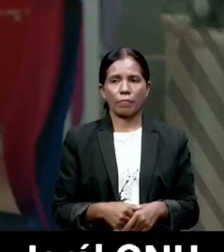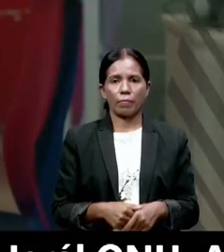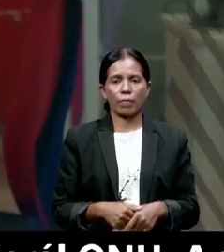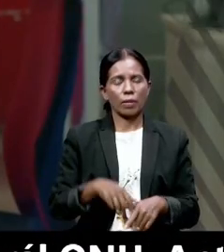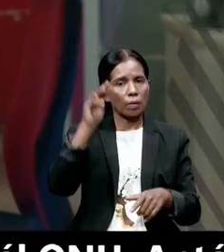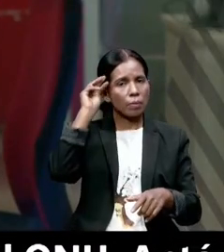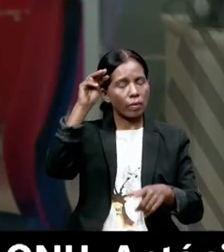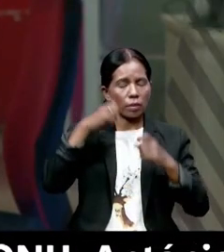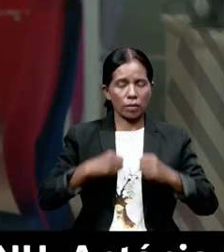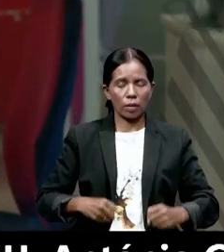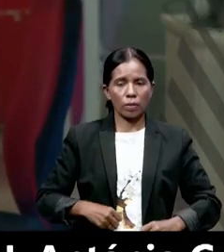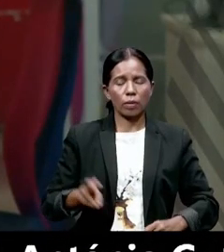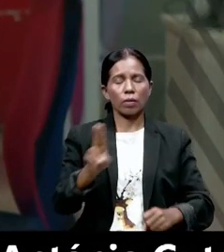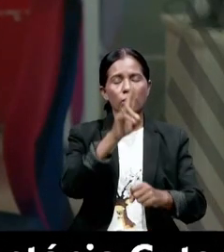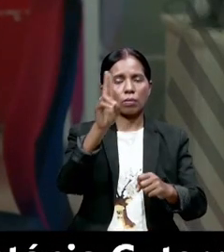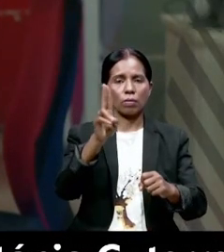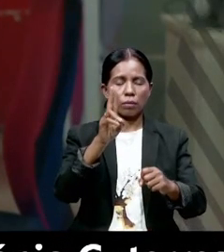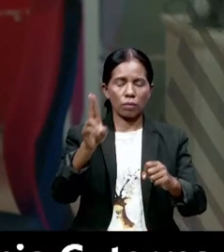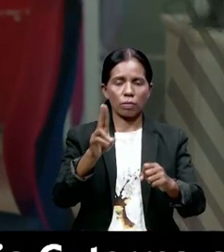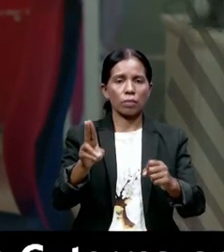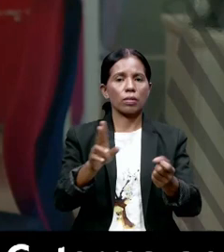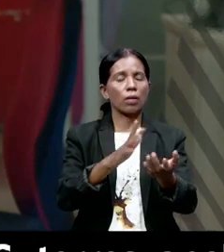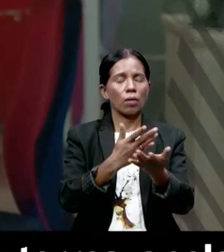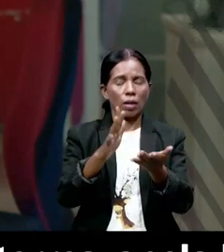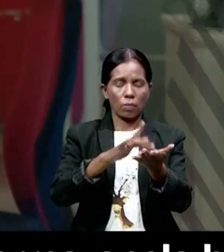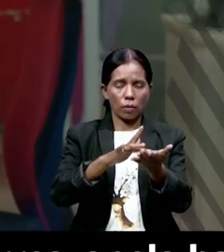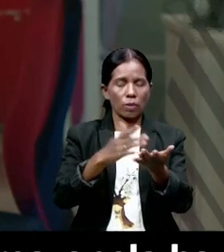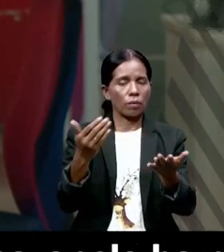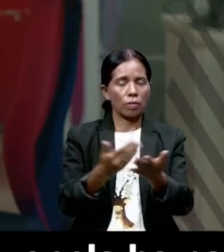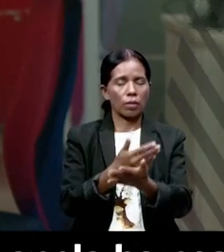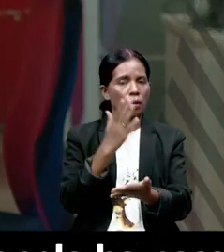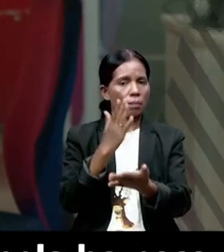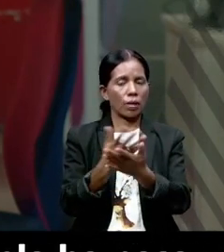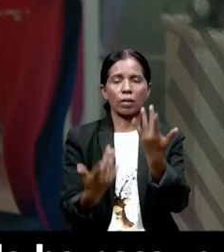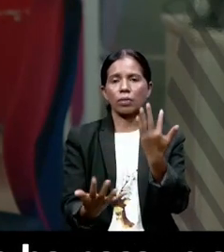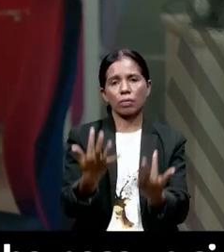Ministério Saúde se usa a fórmula compras FON, onde evita suno em Morocco.